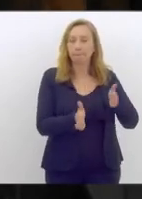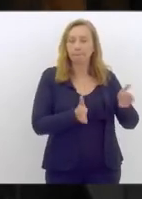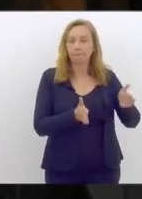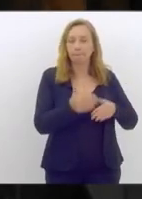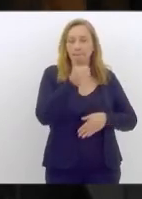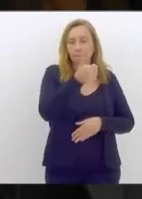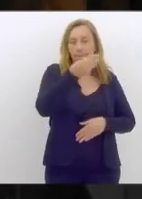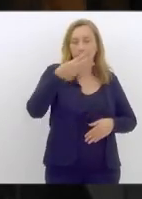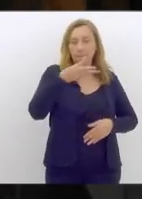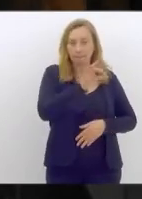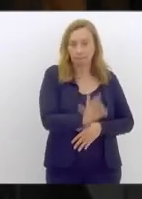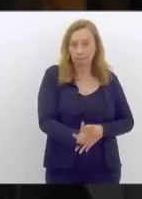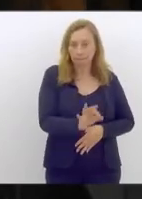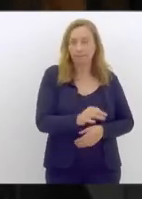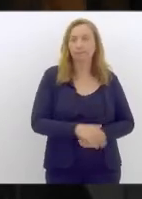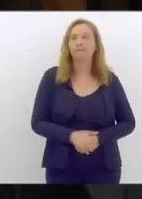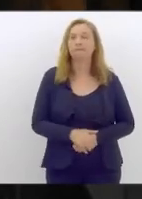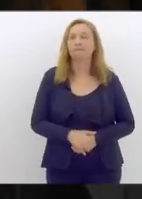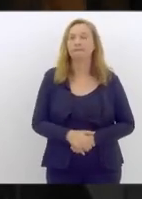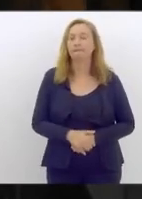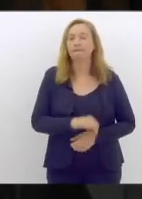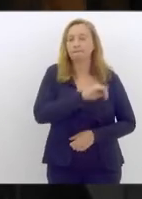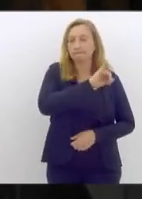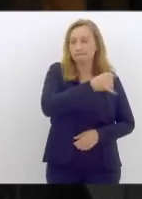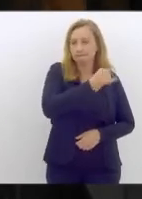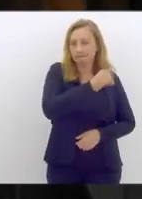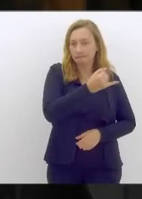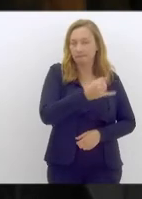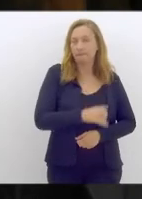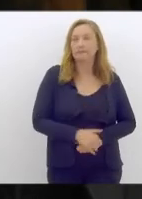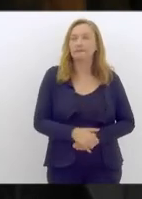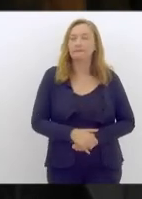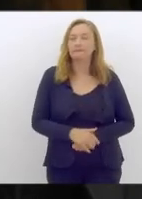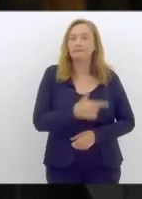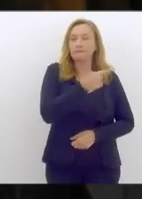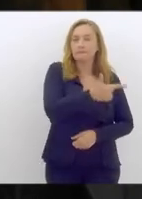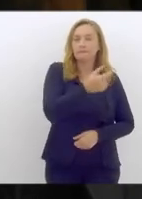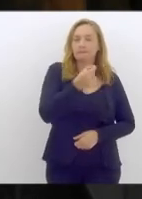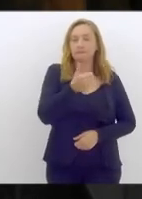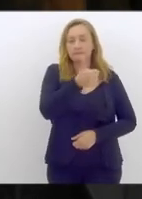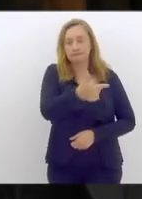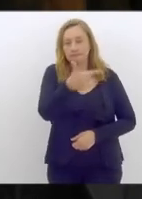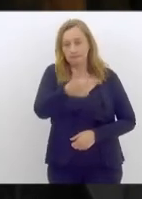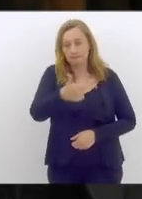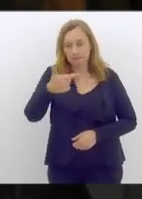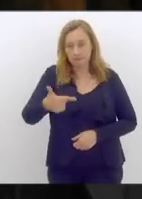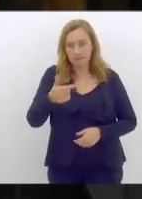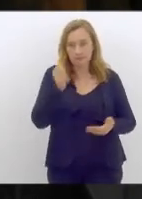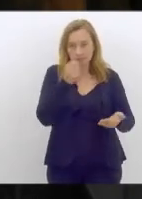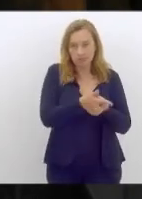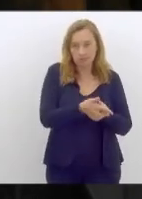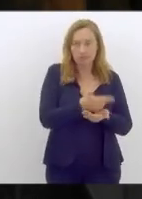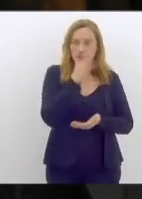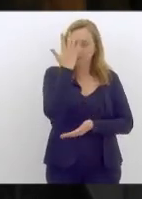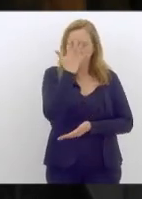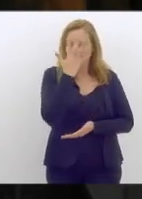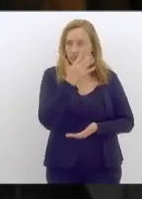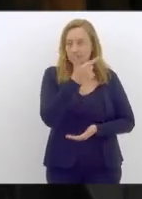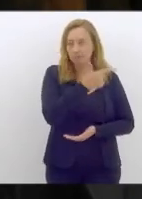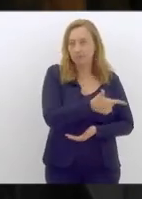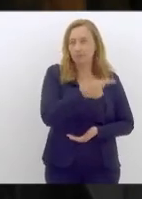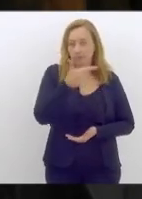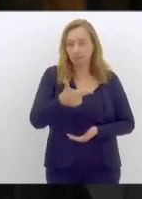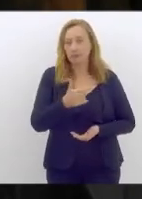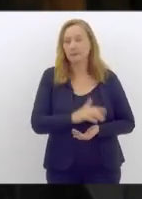13% em janeiro de 2022 e foi paga em fevereiro de